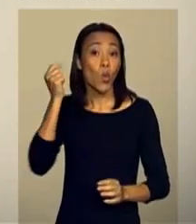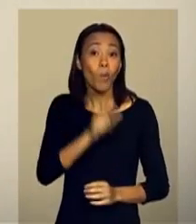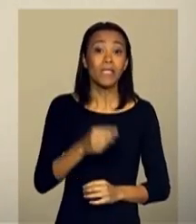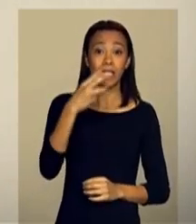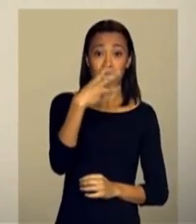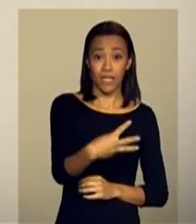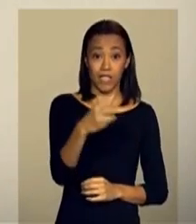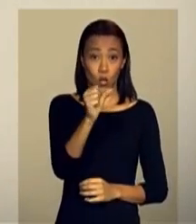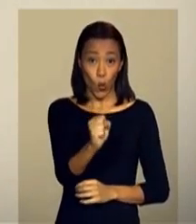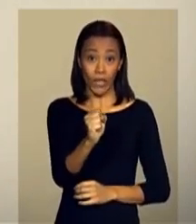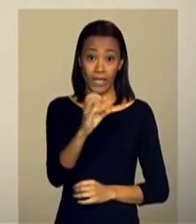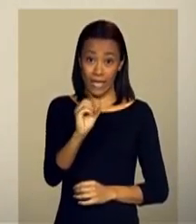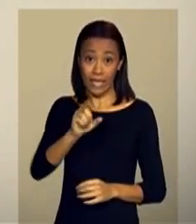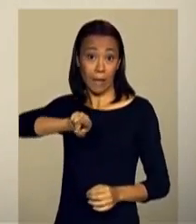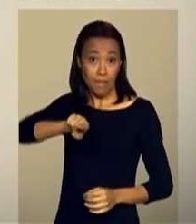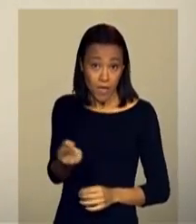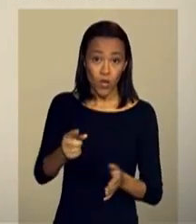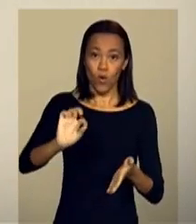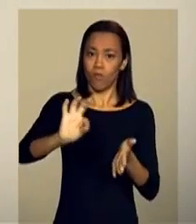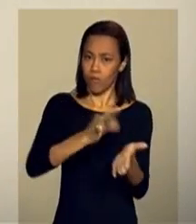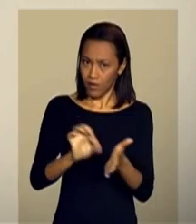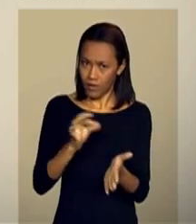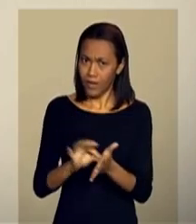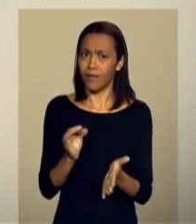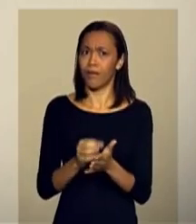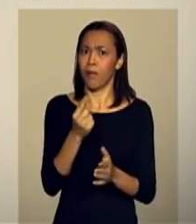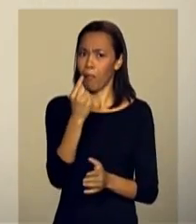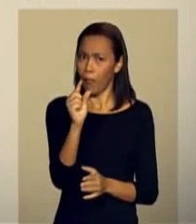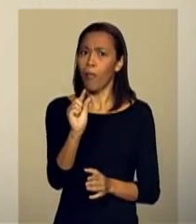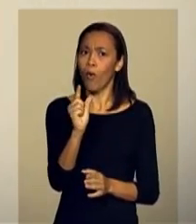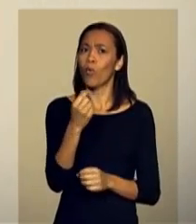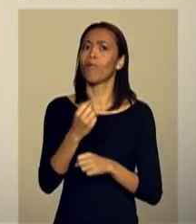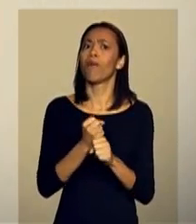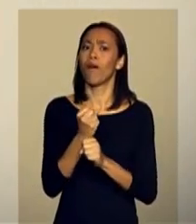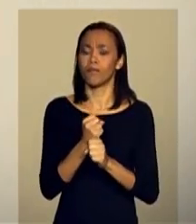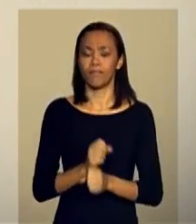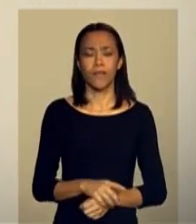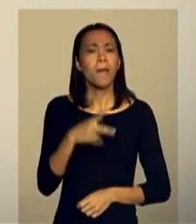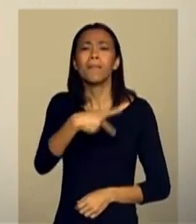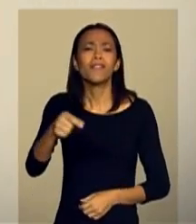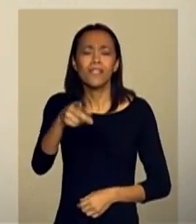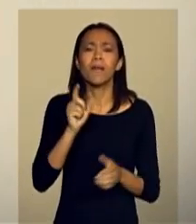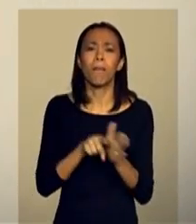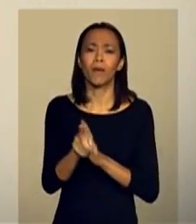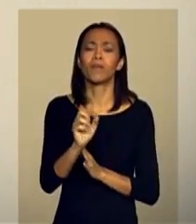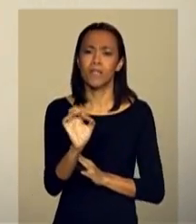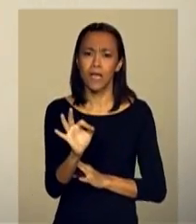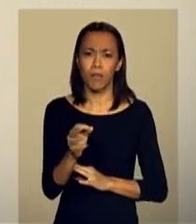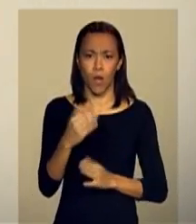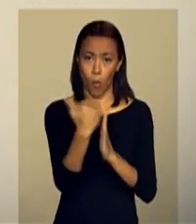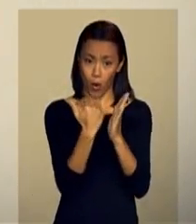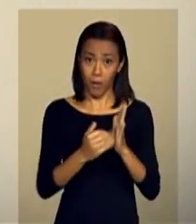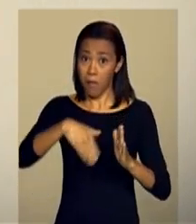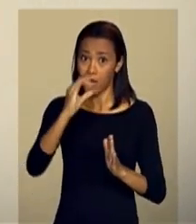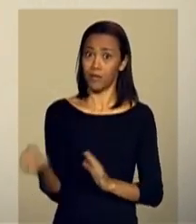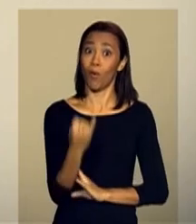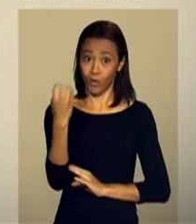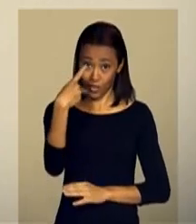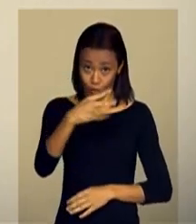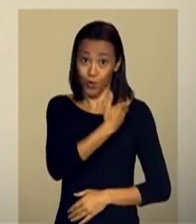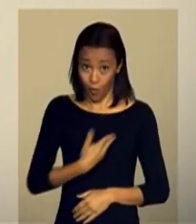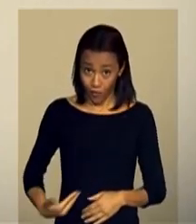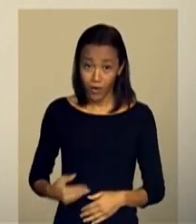380.000 1 matrículas em pouco mais de um ano. Presidente, a senhora sempre diz que o Pronatec é um dos programas mais importantes